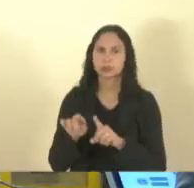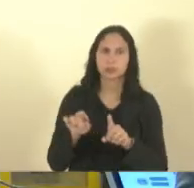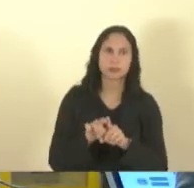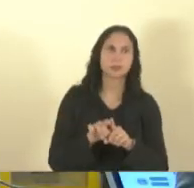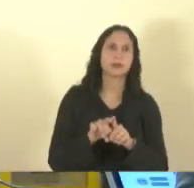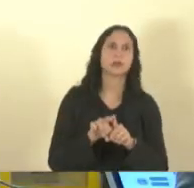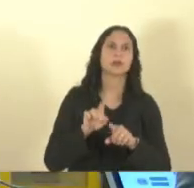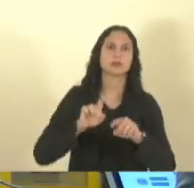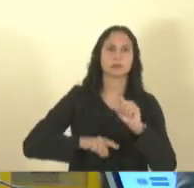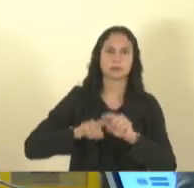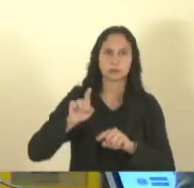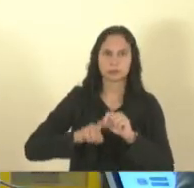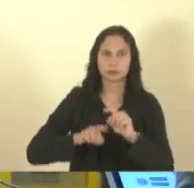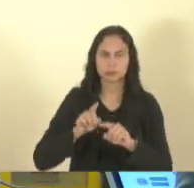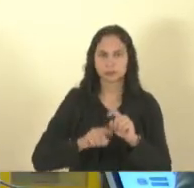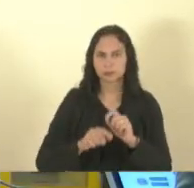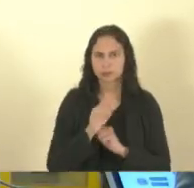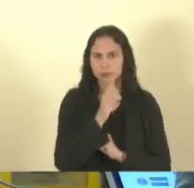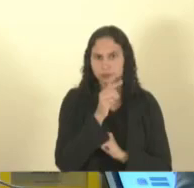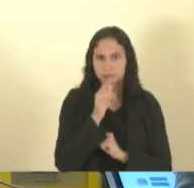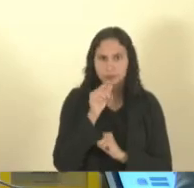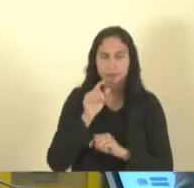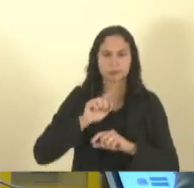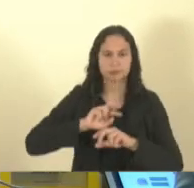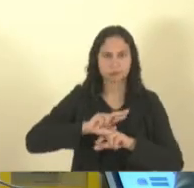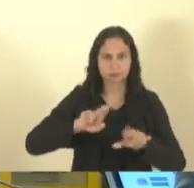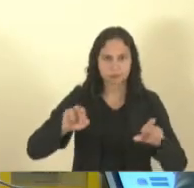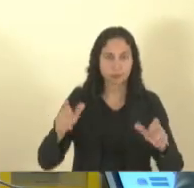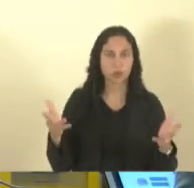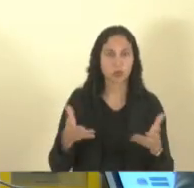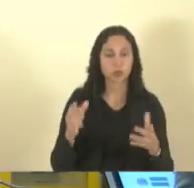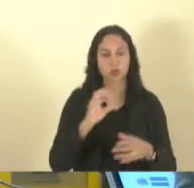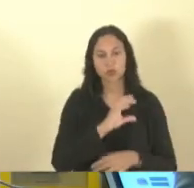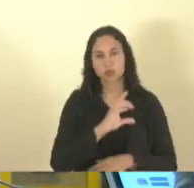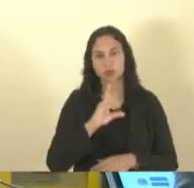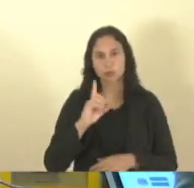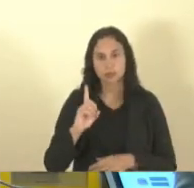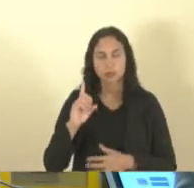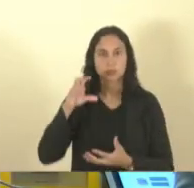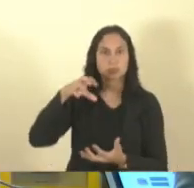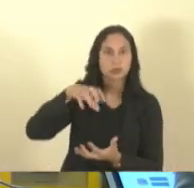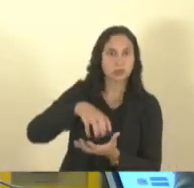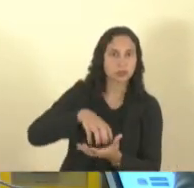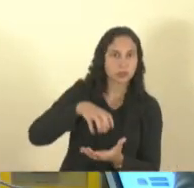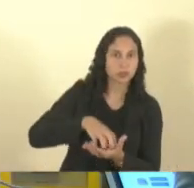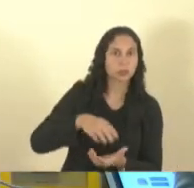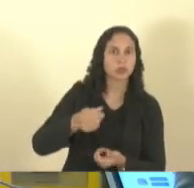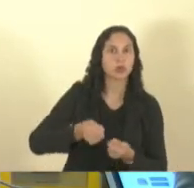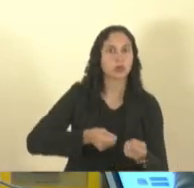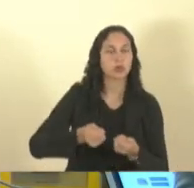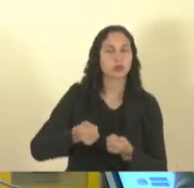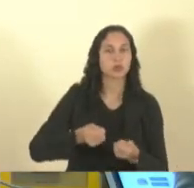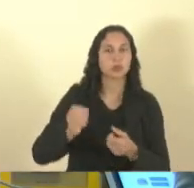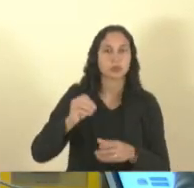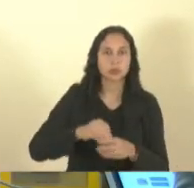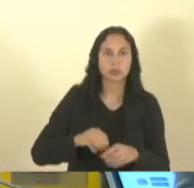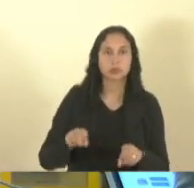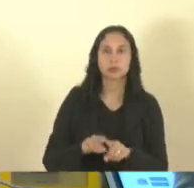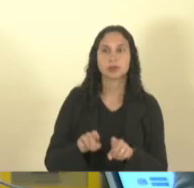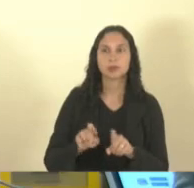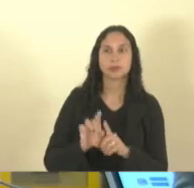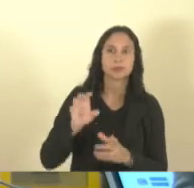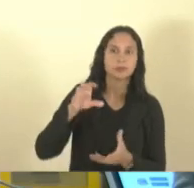Hídricos. Atualmente exerce o cargo de coordenadora da Unidade Executiva de Controle Interno e Unidade